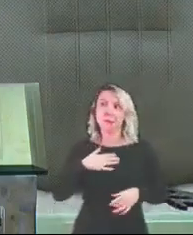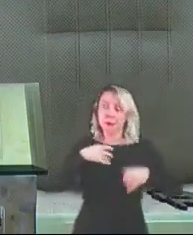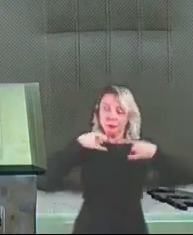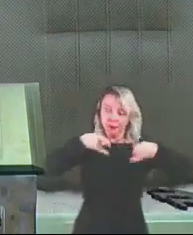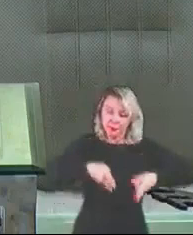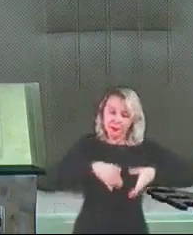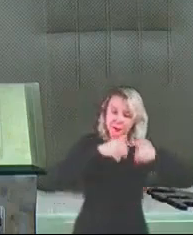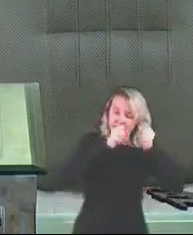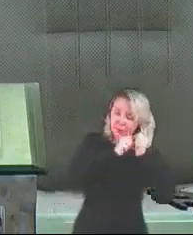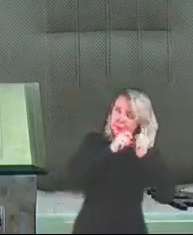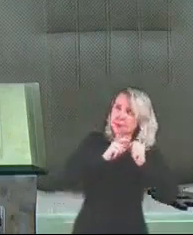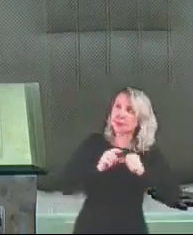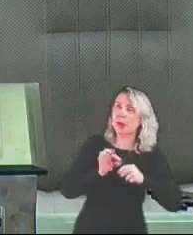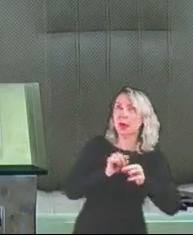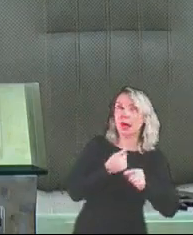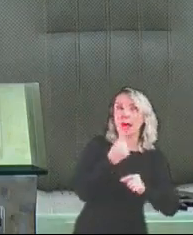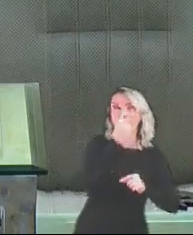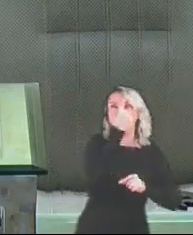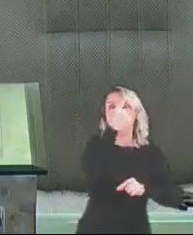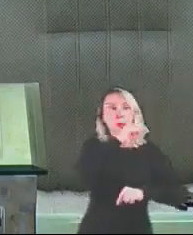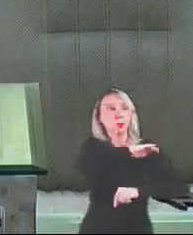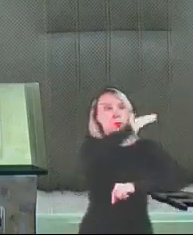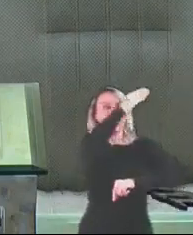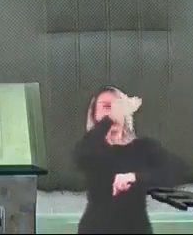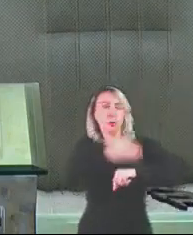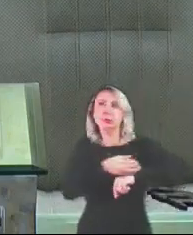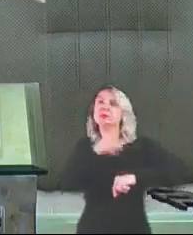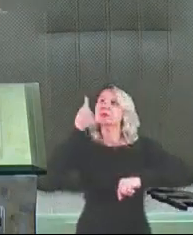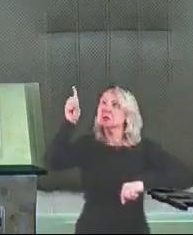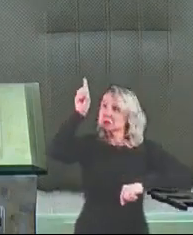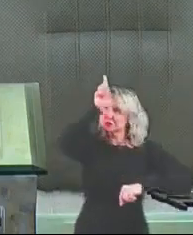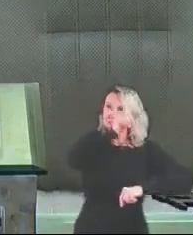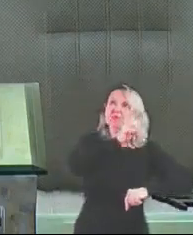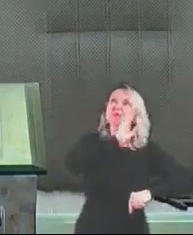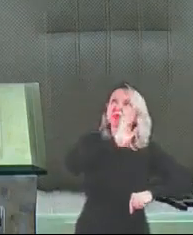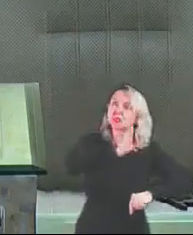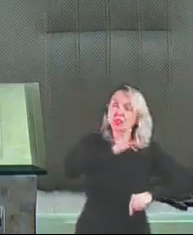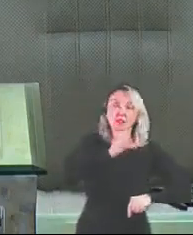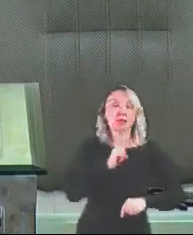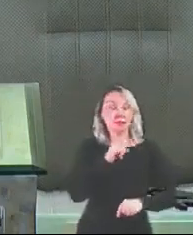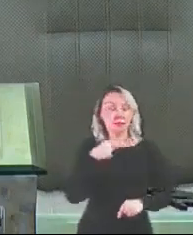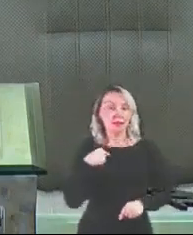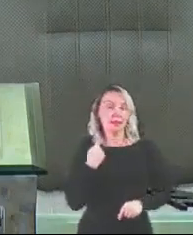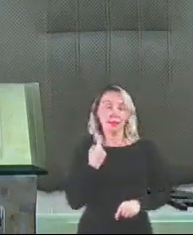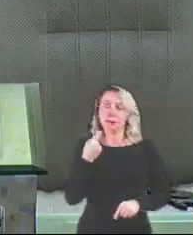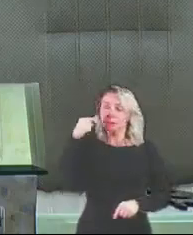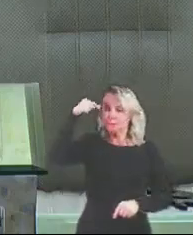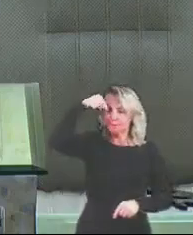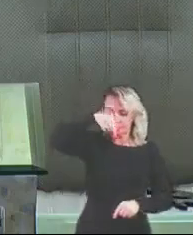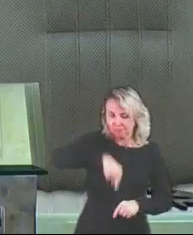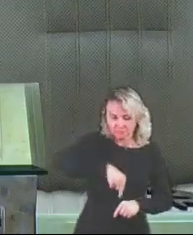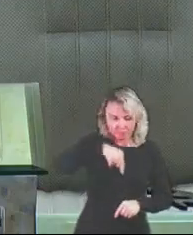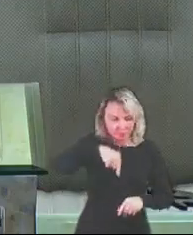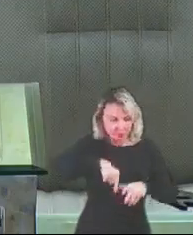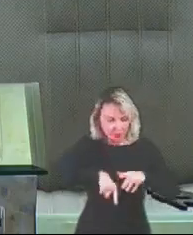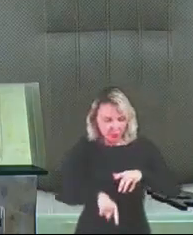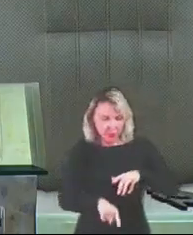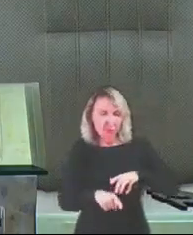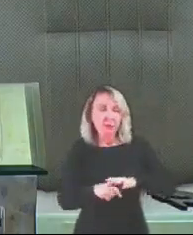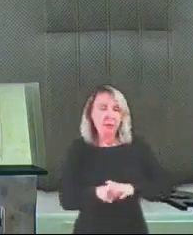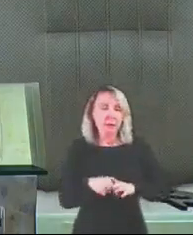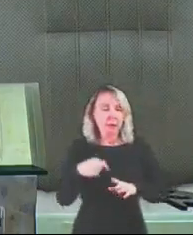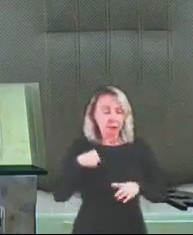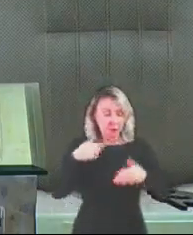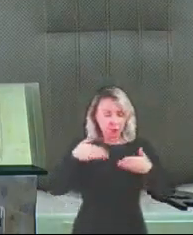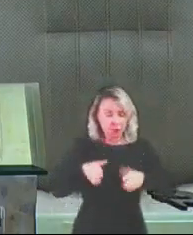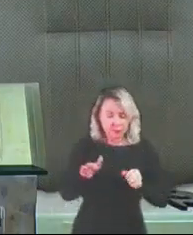montes, a tua presença já está lá. Se eu descer ao Sheol, quando eu chego, tu já está